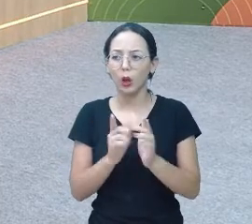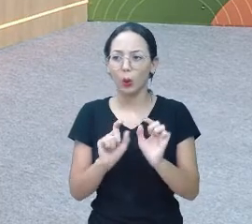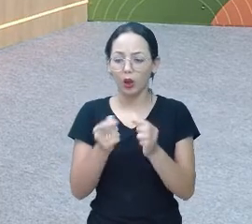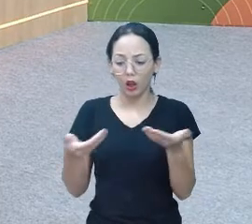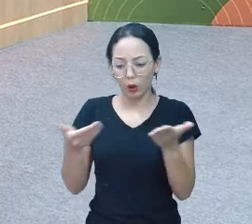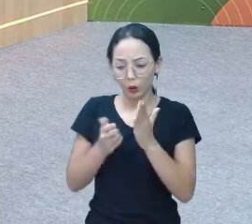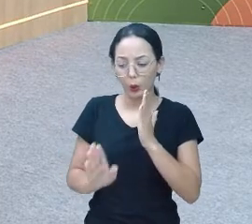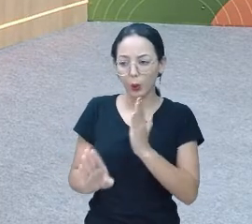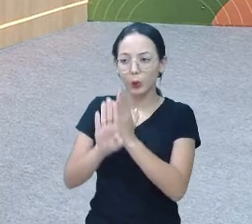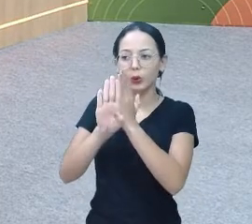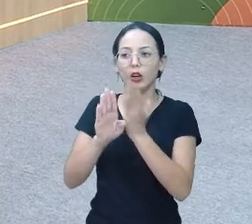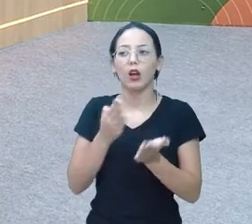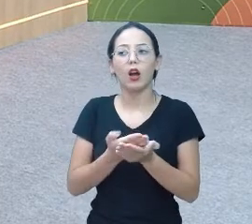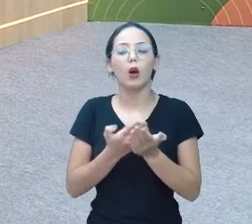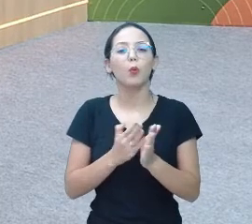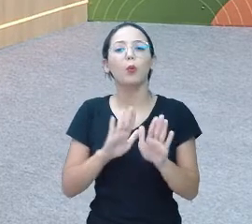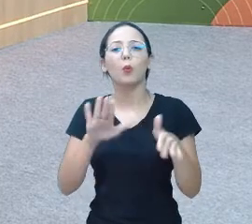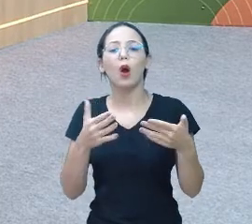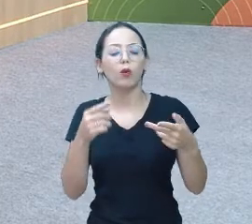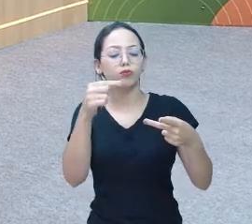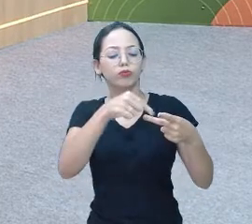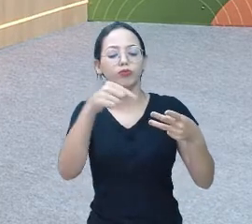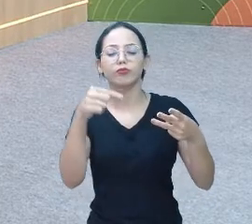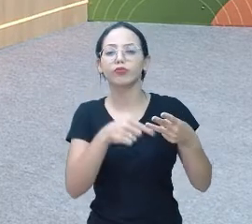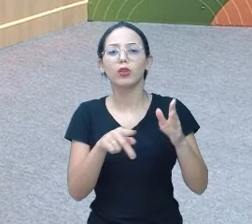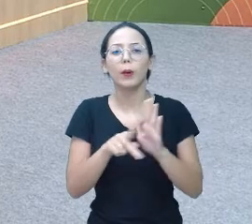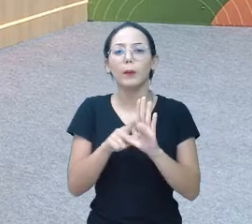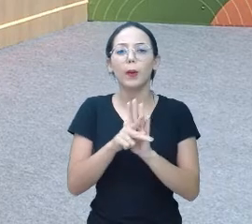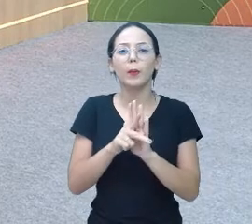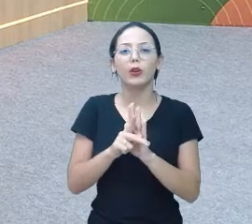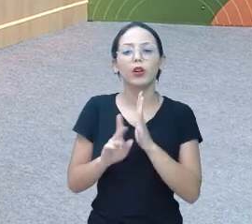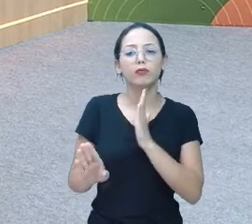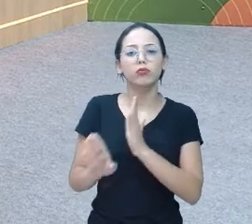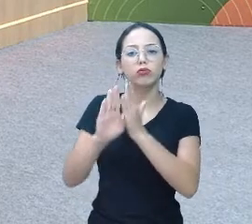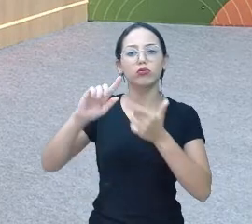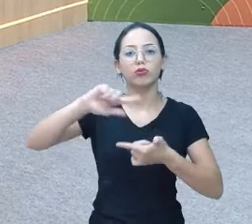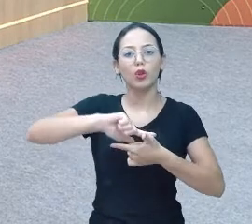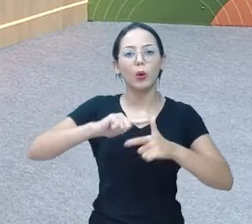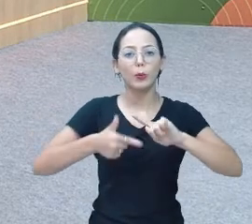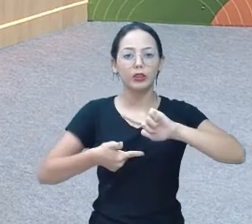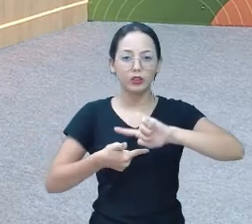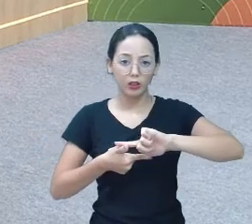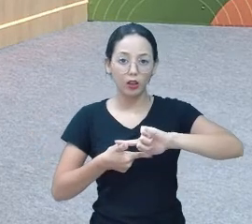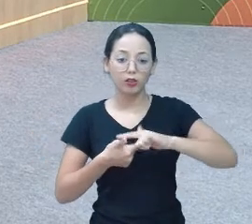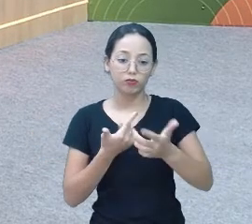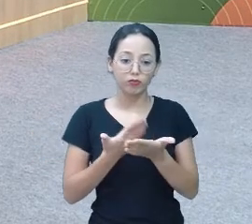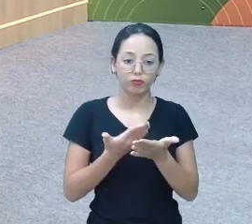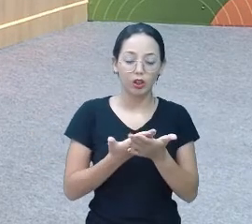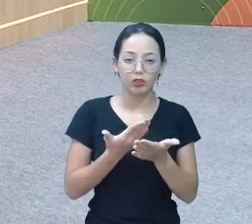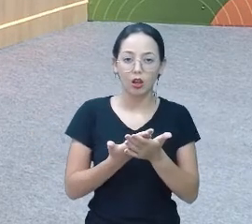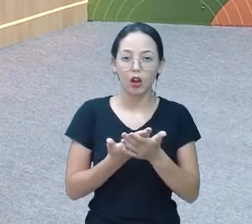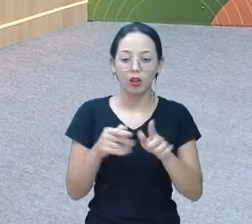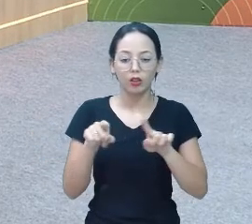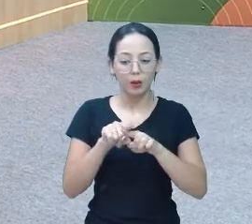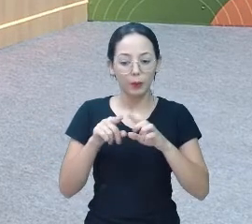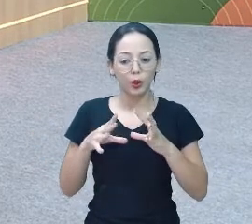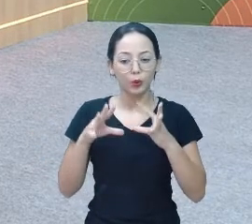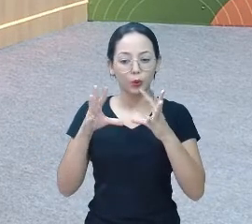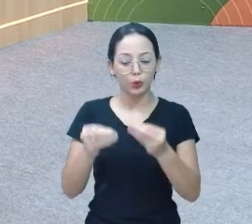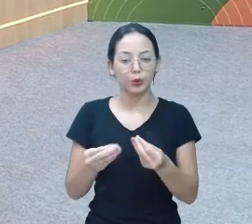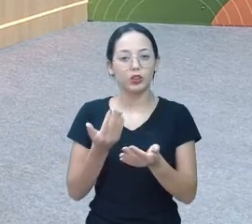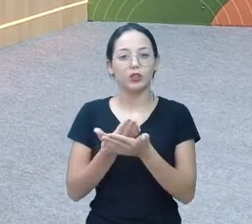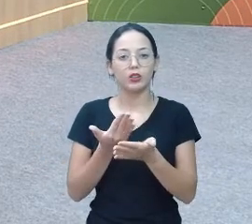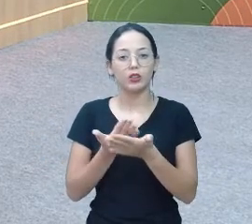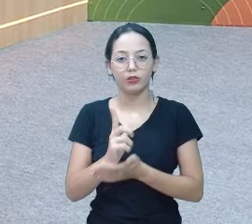vai descobrir na aula de hoje quais são essas 2 formas que a gente vai encarar a geometria, não só nessas aulas, mas em todas as aulas que